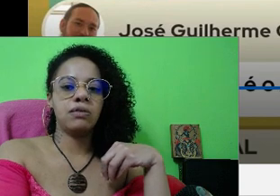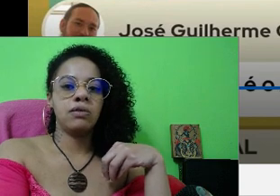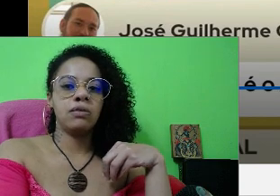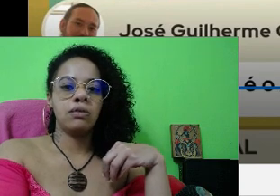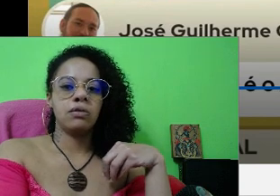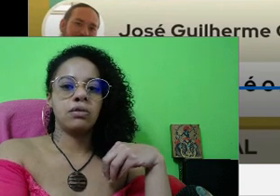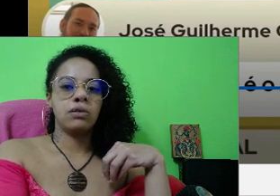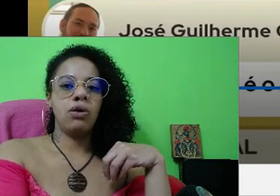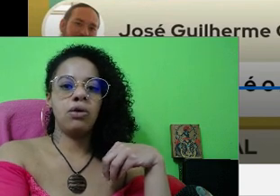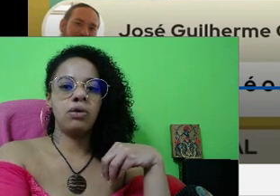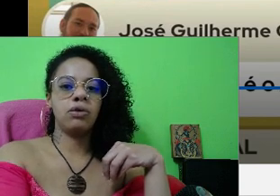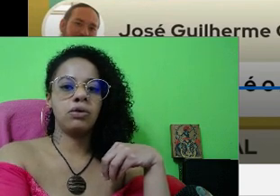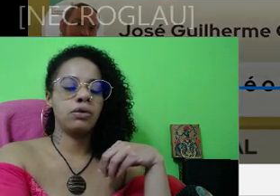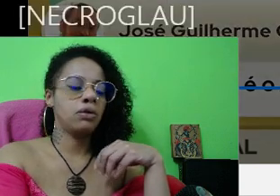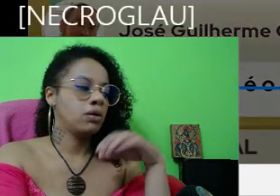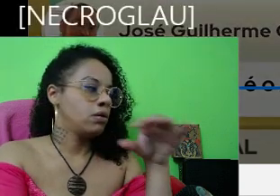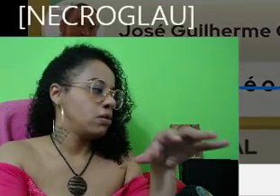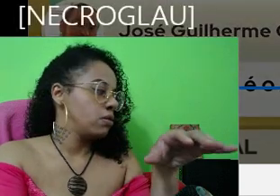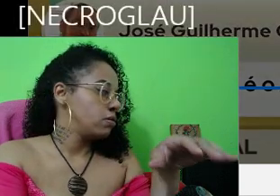cabeça